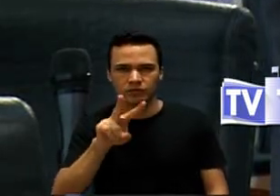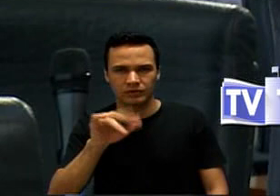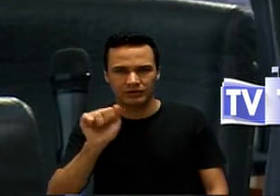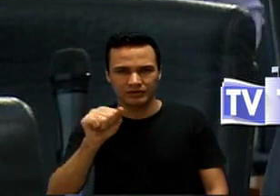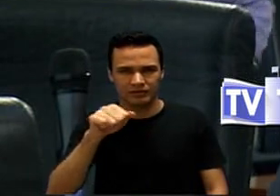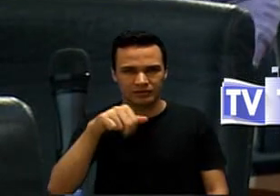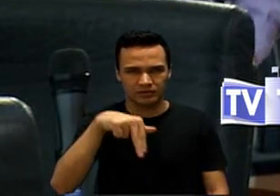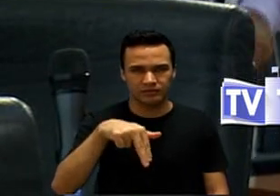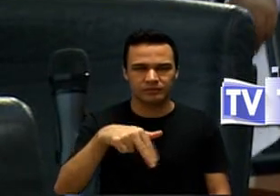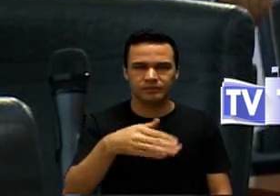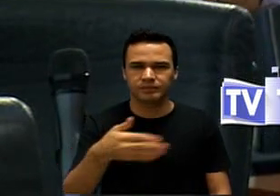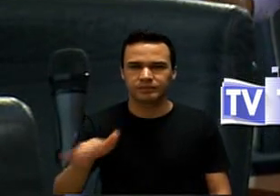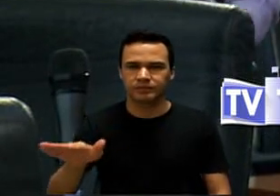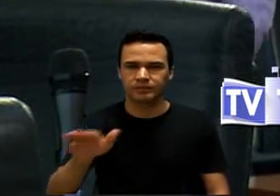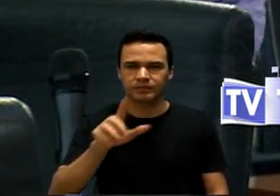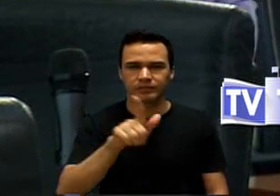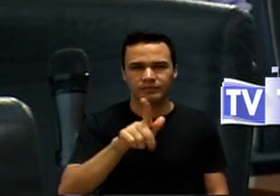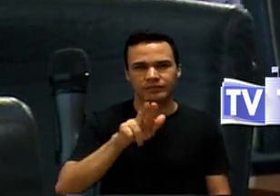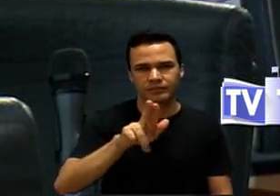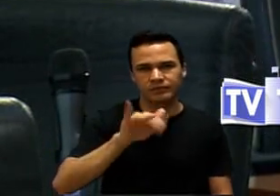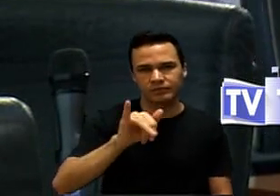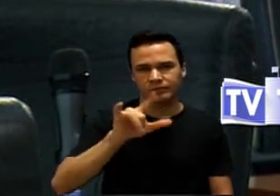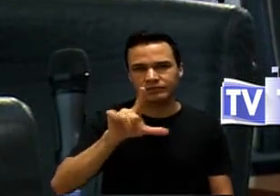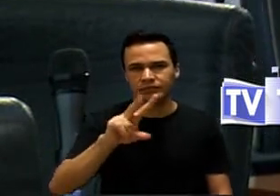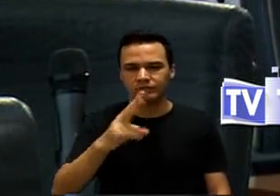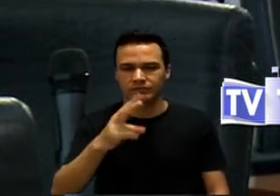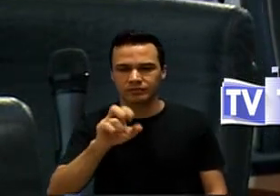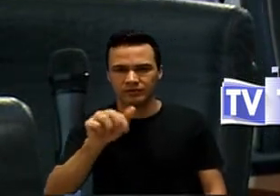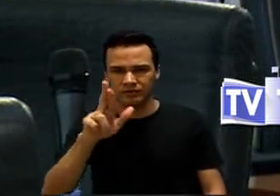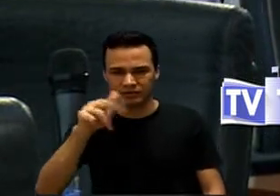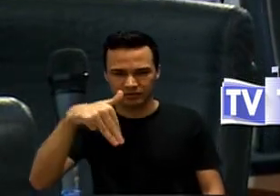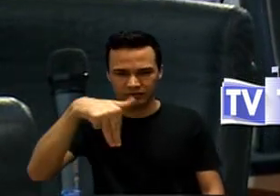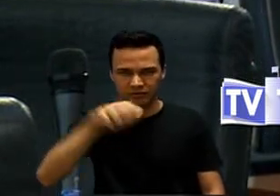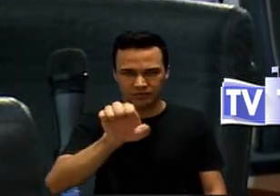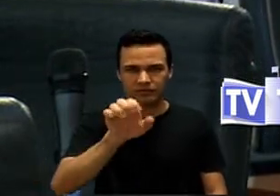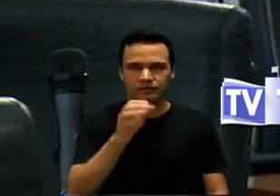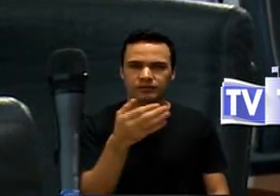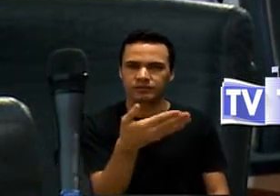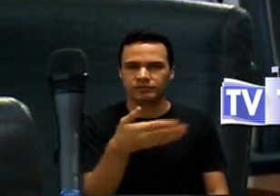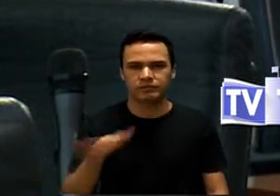Evangelista Prata Ribeiro, Guilherme Evangelista Prata Ribeiro,